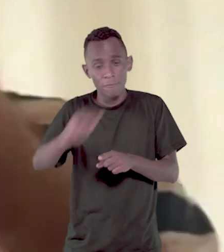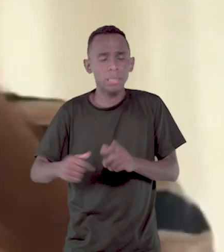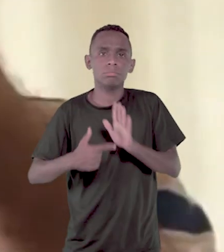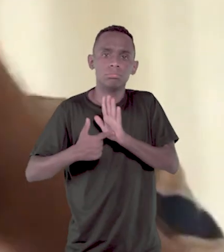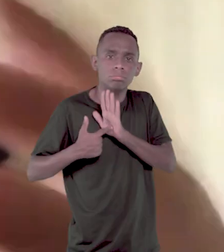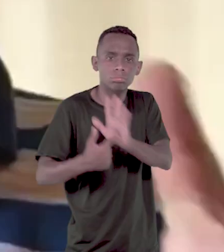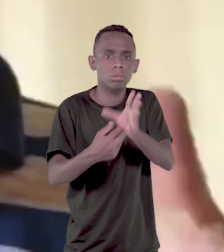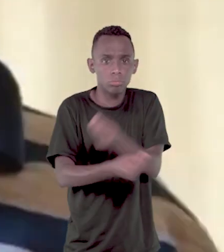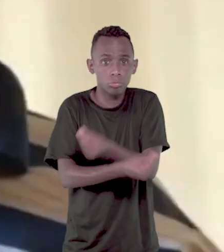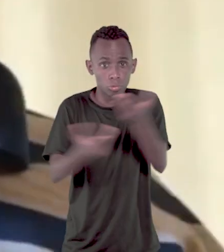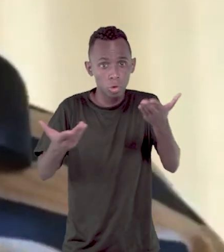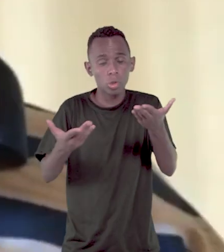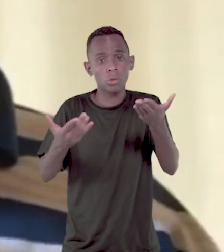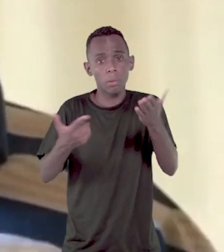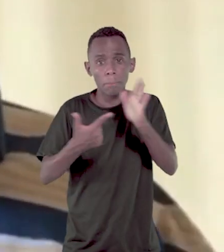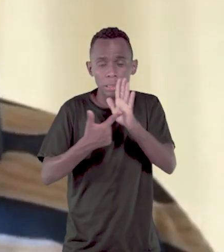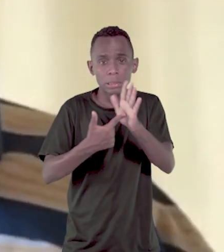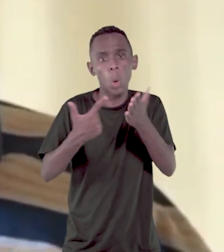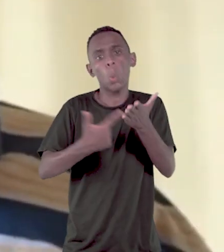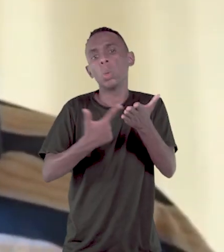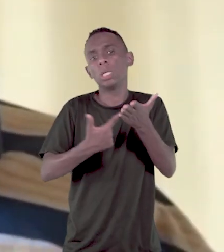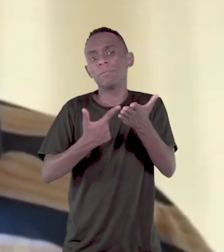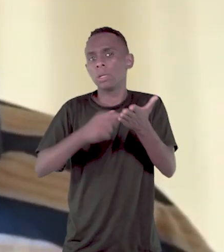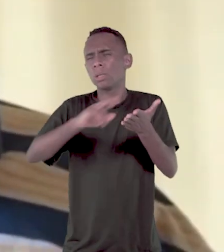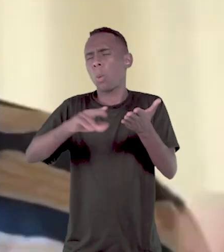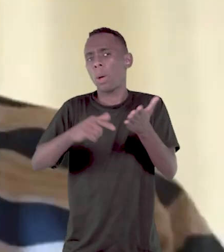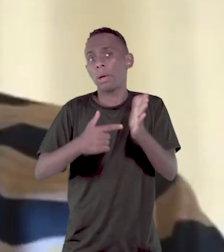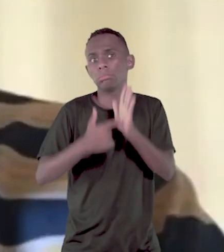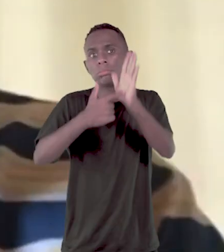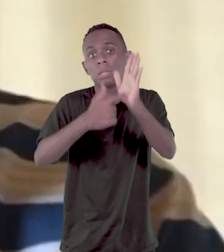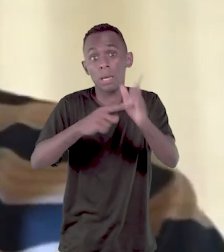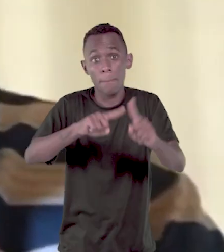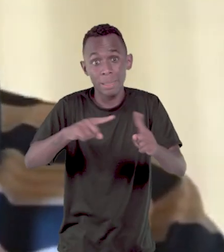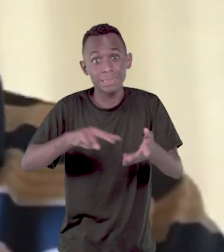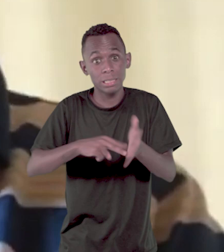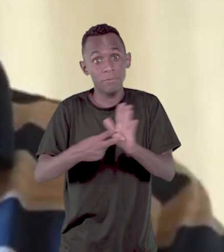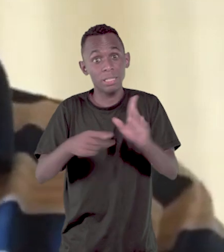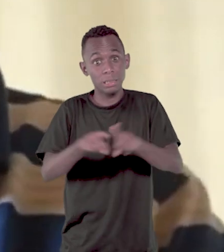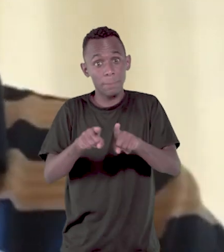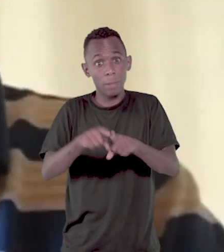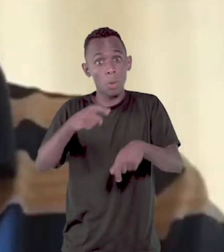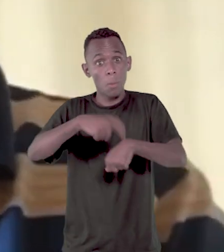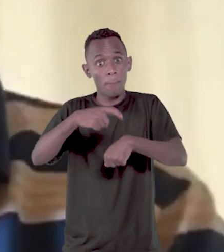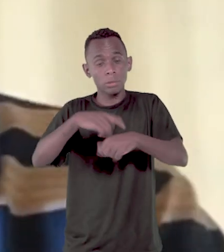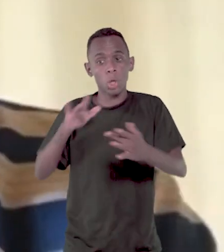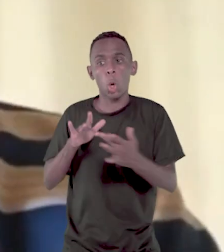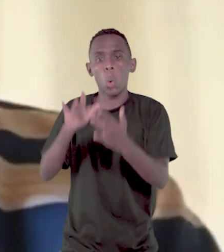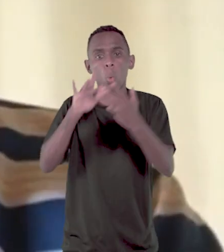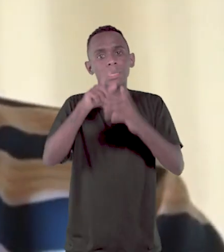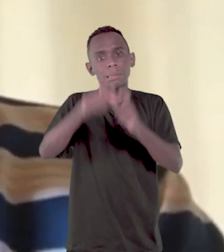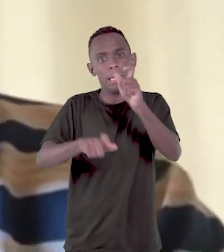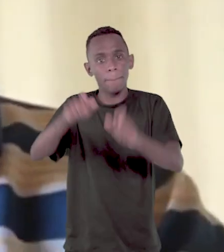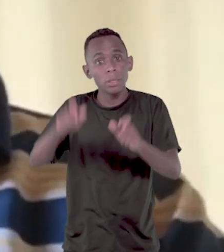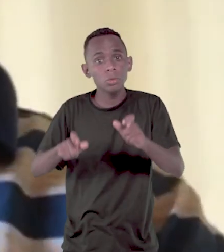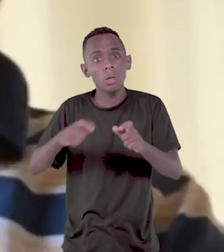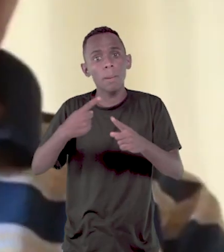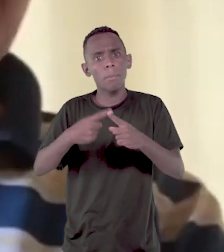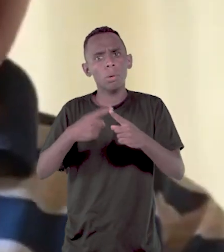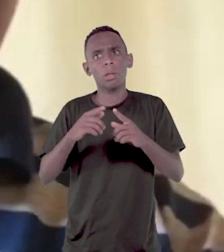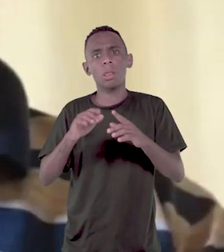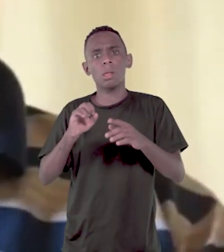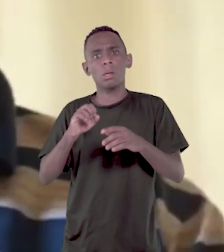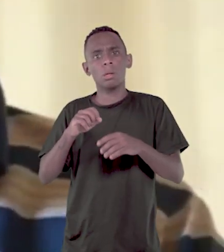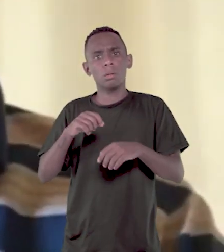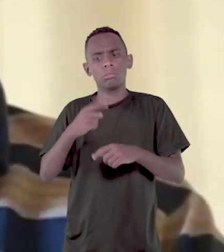o livro. Por quê? Não é só pela divulgação do livro, mas é porque esse é o momento em que você encontra as pessoas. Porque quem